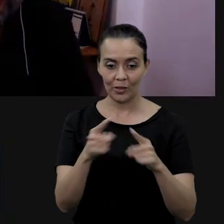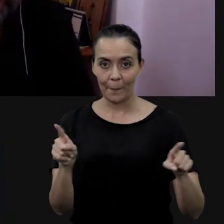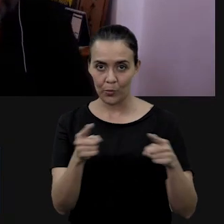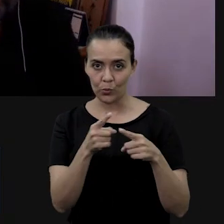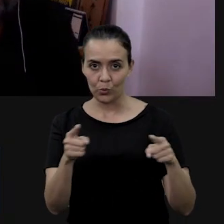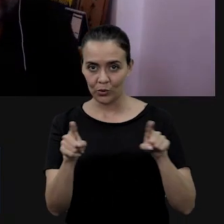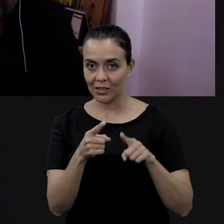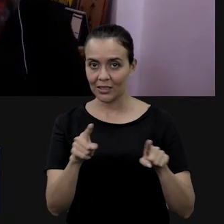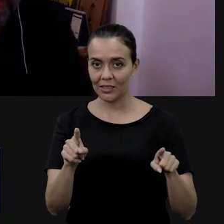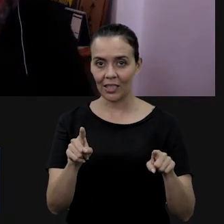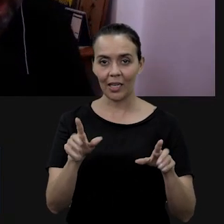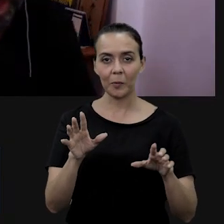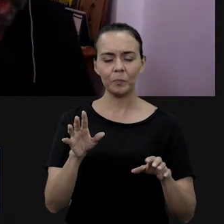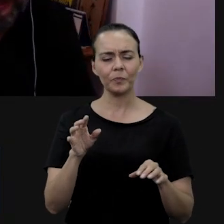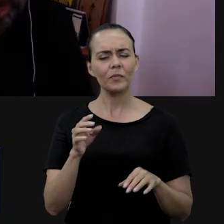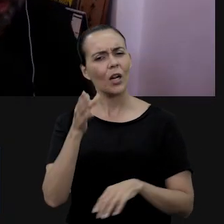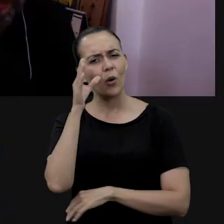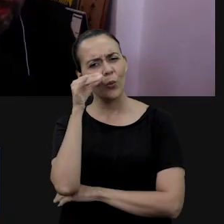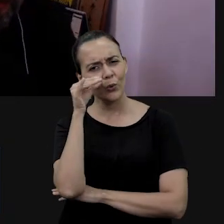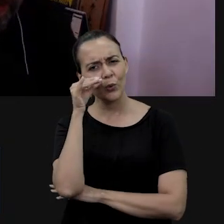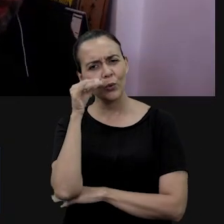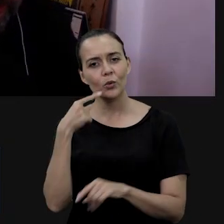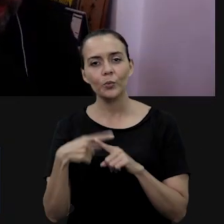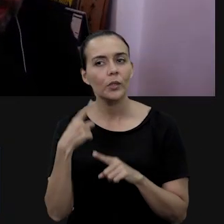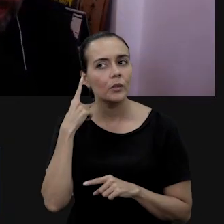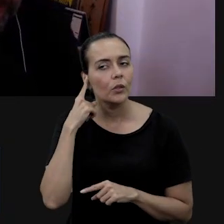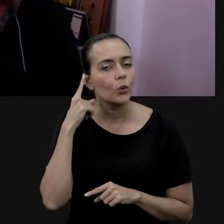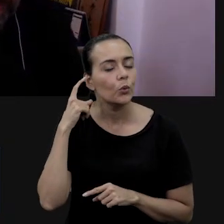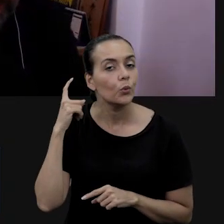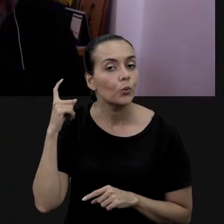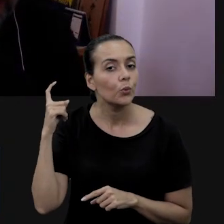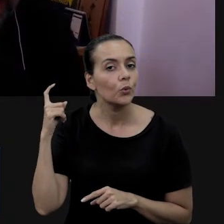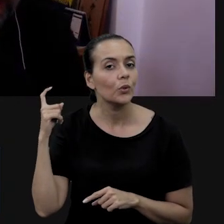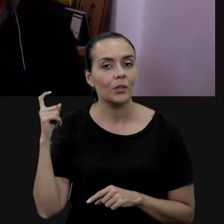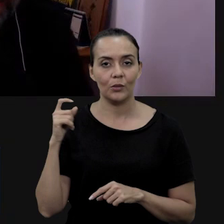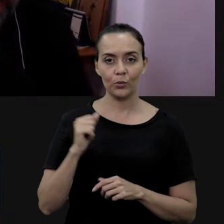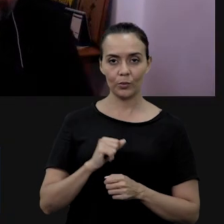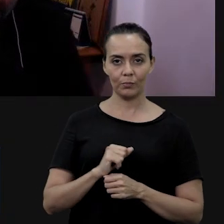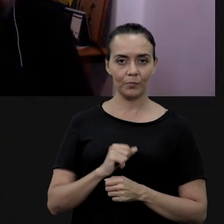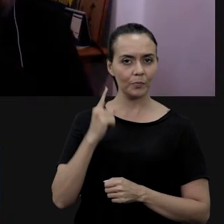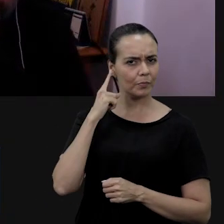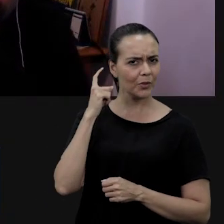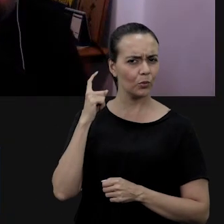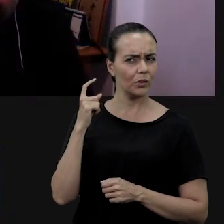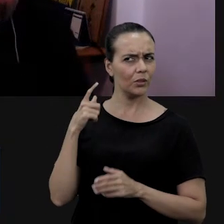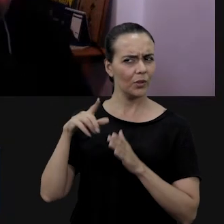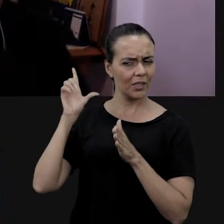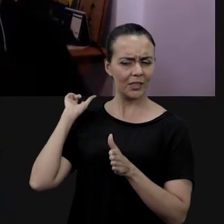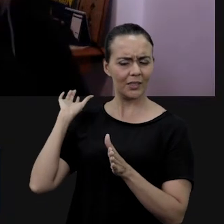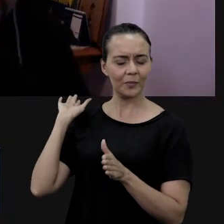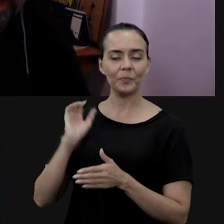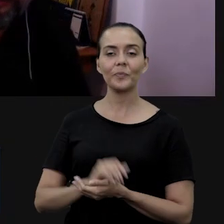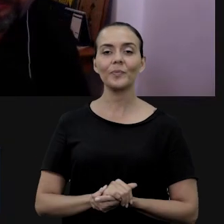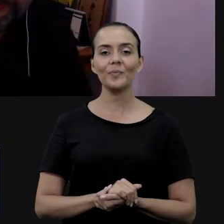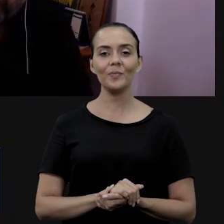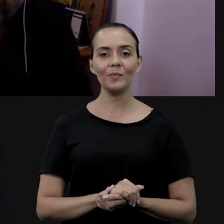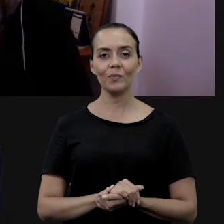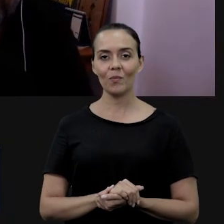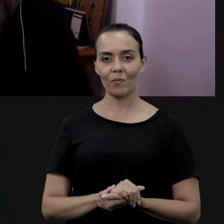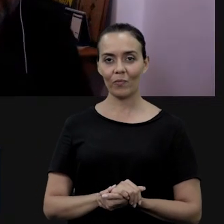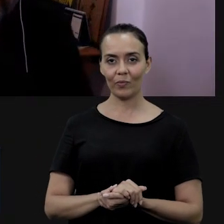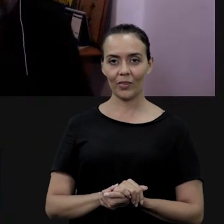música é curioso, porque, inclusive, a gente falou de ruídos, né? Agora, antes, é um pouco, agora há Uhum. pouco,